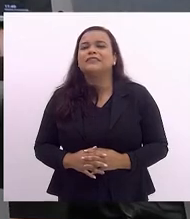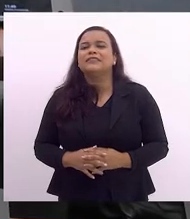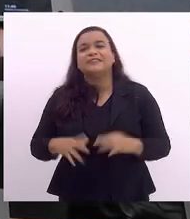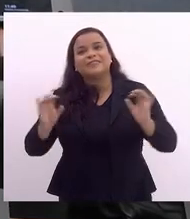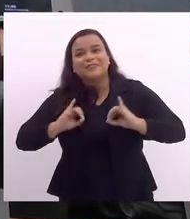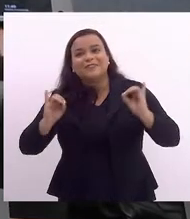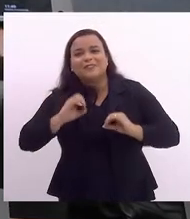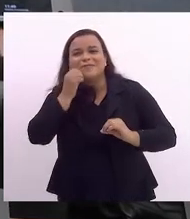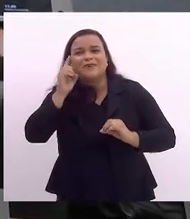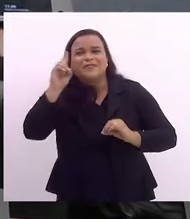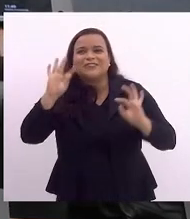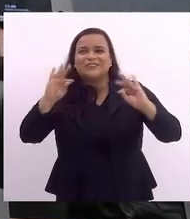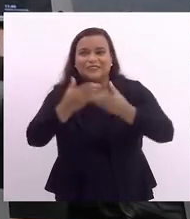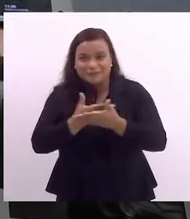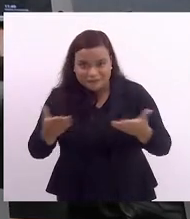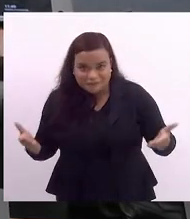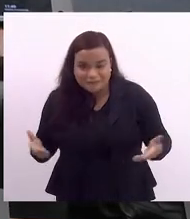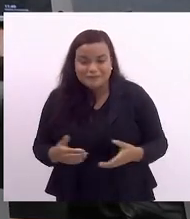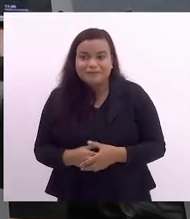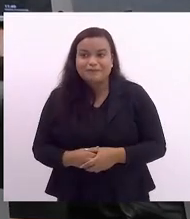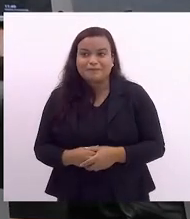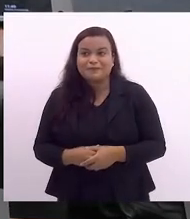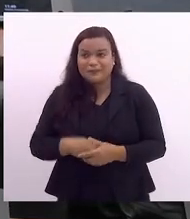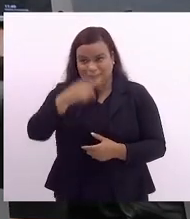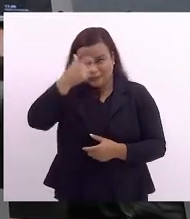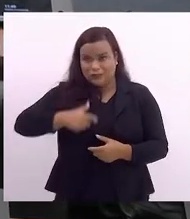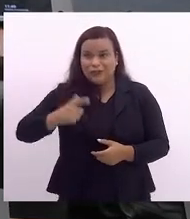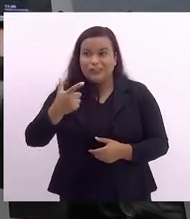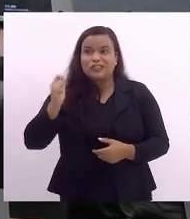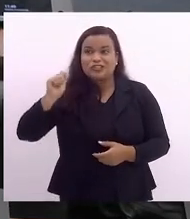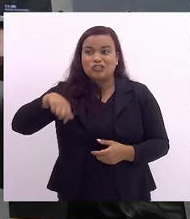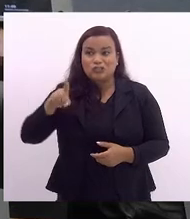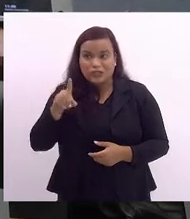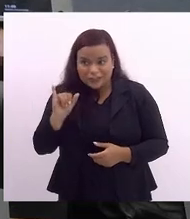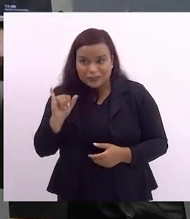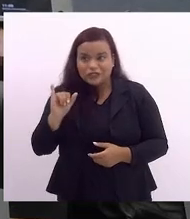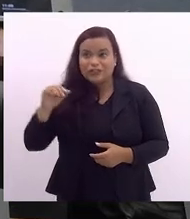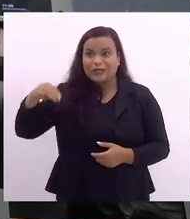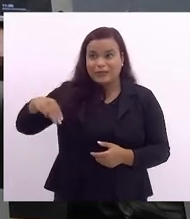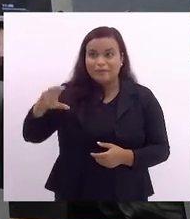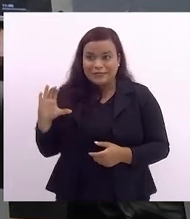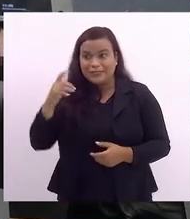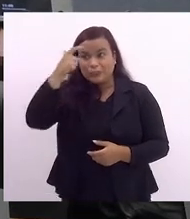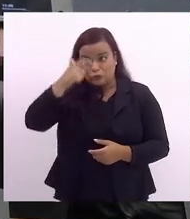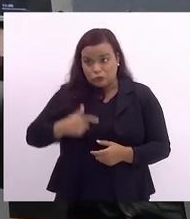Bom dia a todo mundo. Eu sou Xande MC, sou produtor